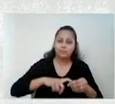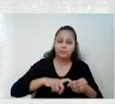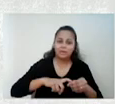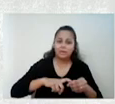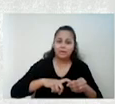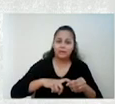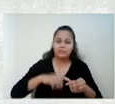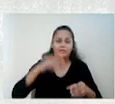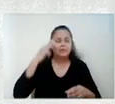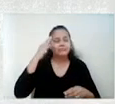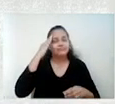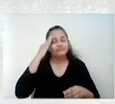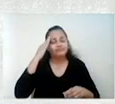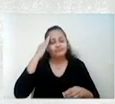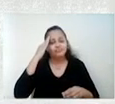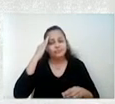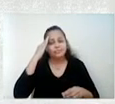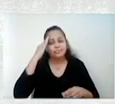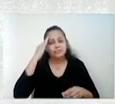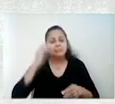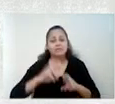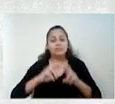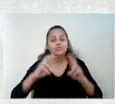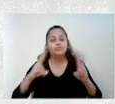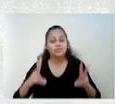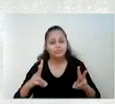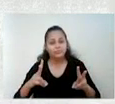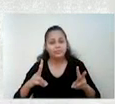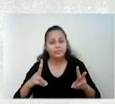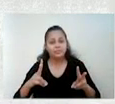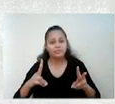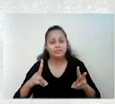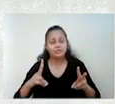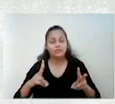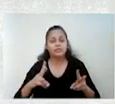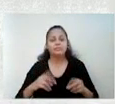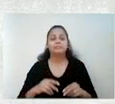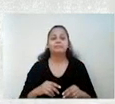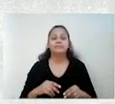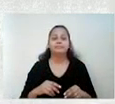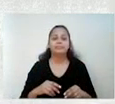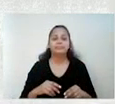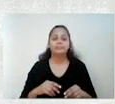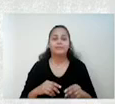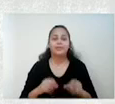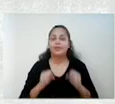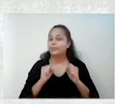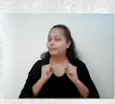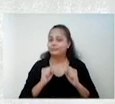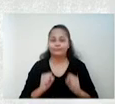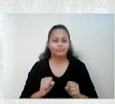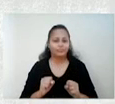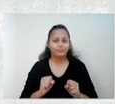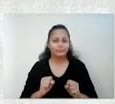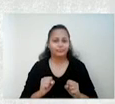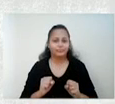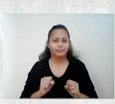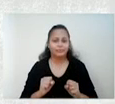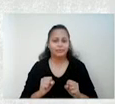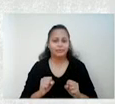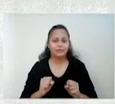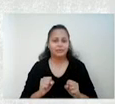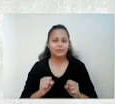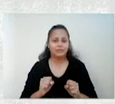uma mentalidade diferente da que tinham quando partiram. Né? Não era mais possível para boa parte